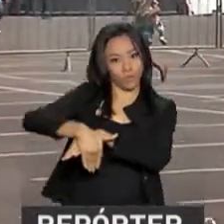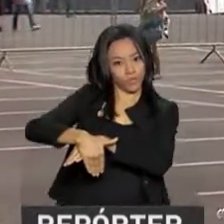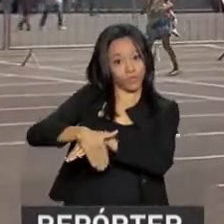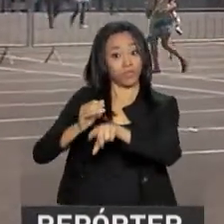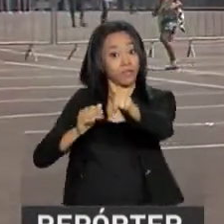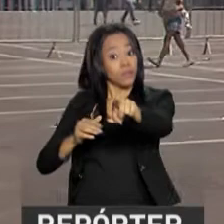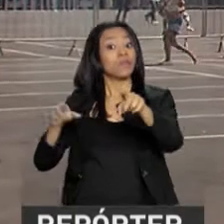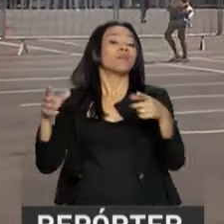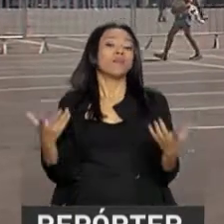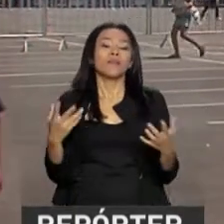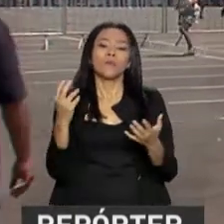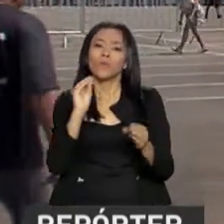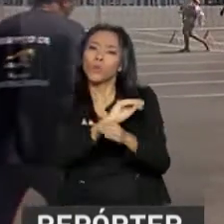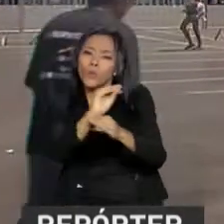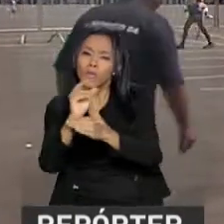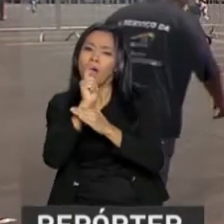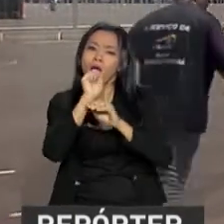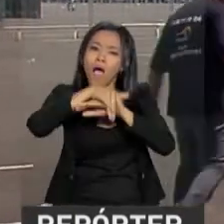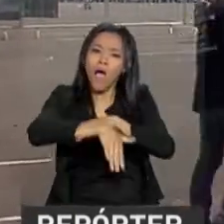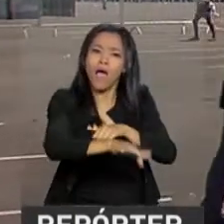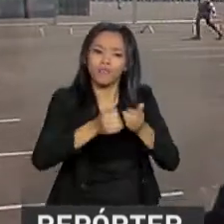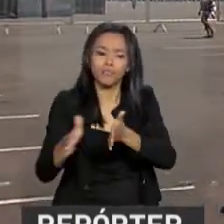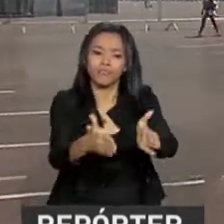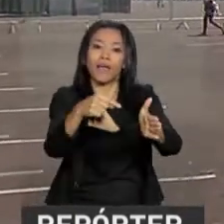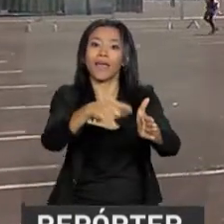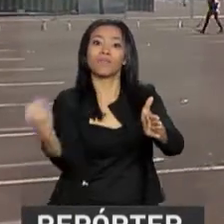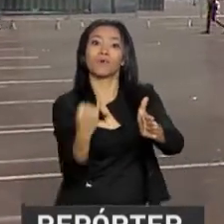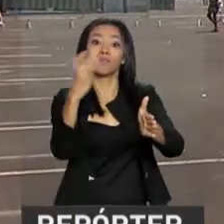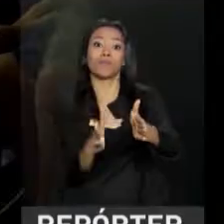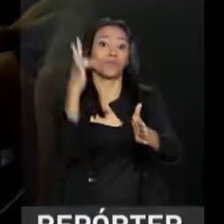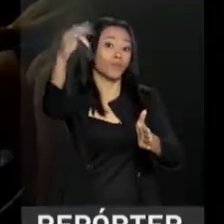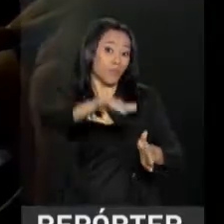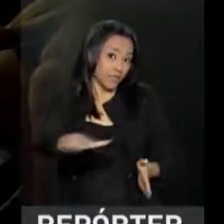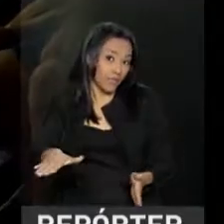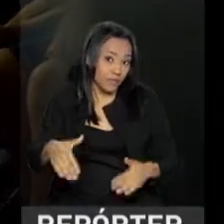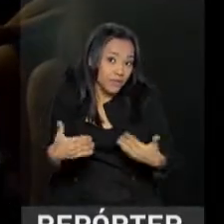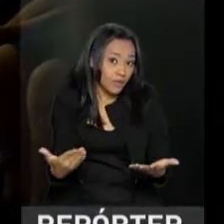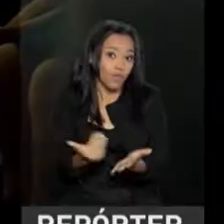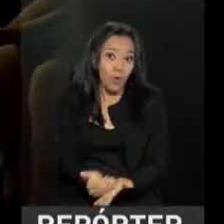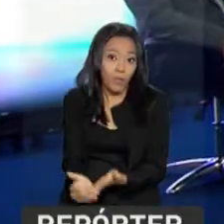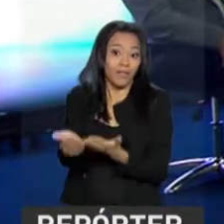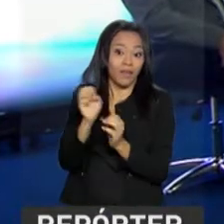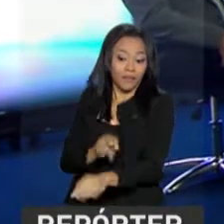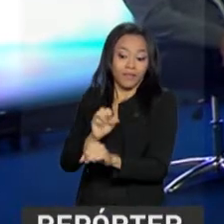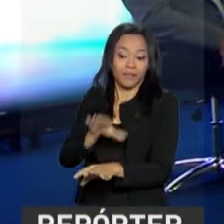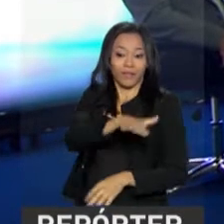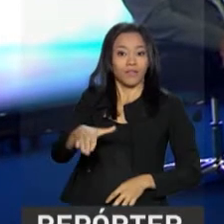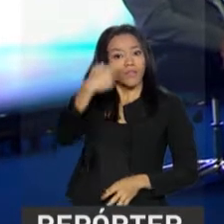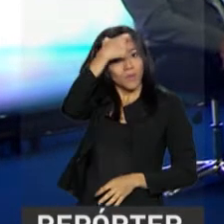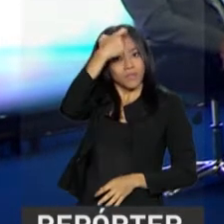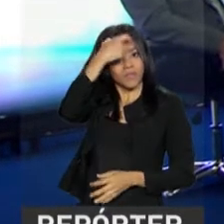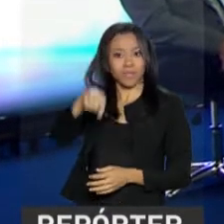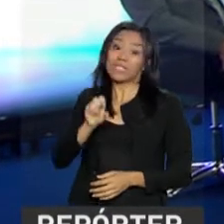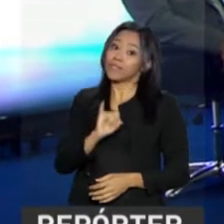se a preservação da água é indispensável para o futuro das crianças que tal começar por elas a conscientização de